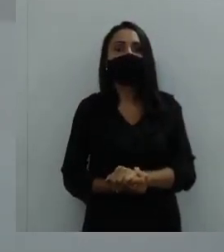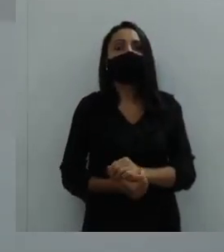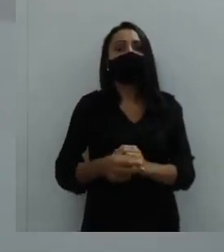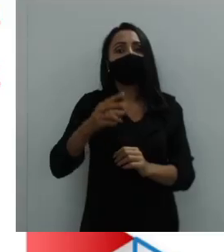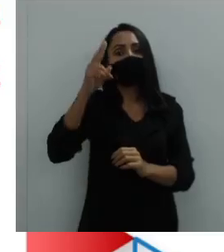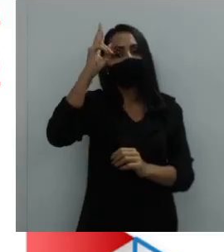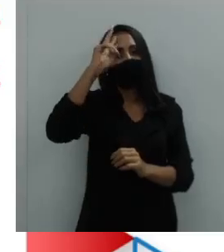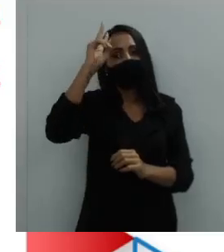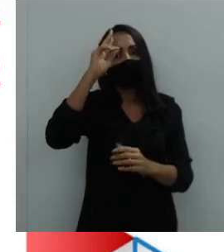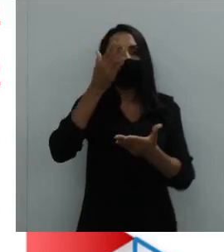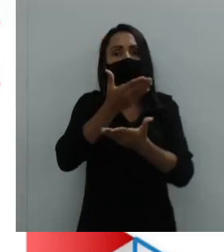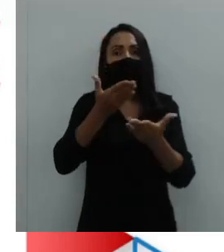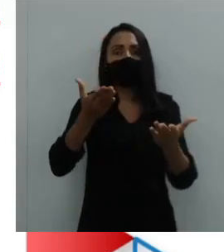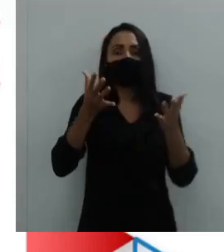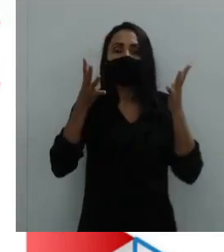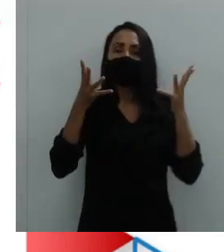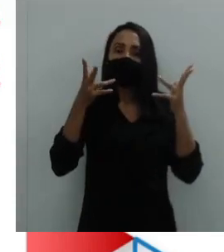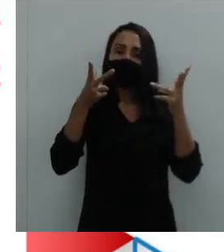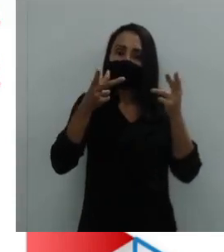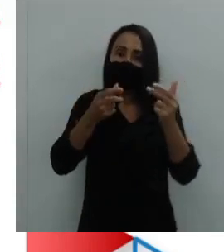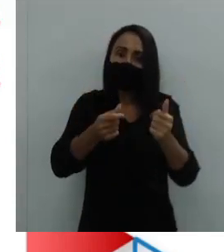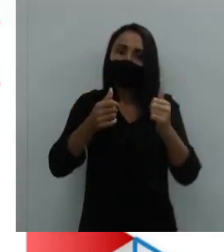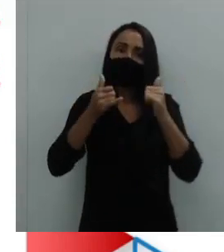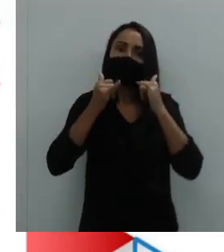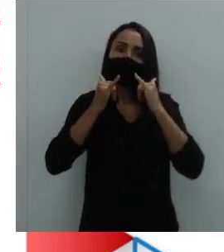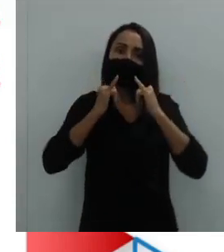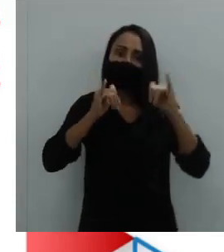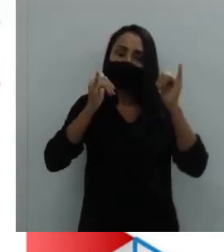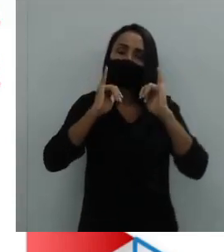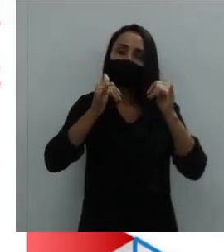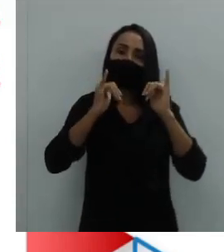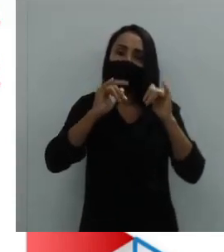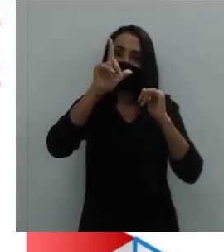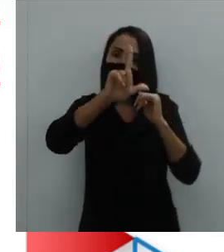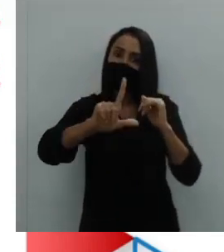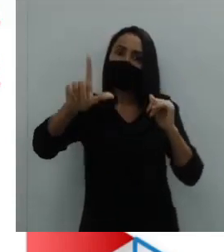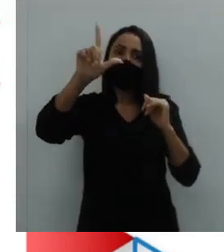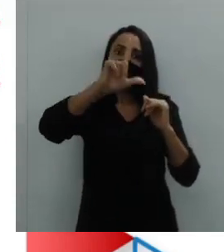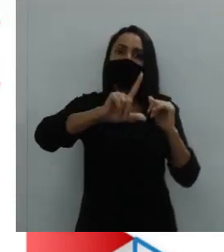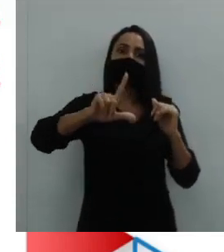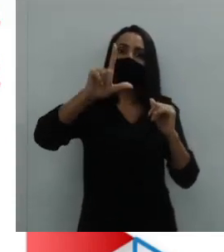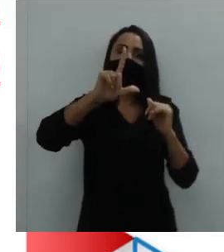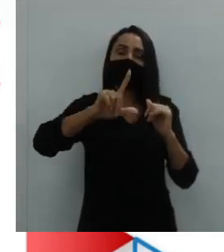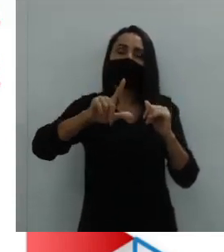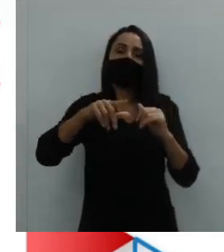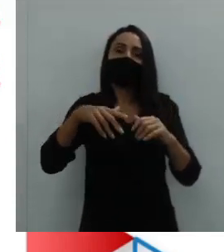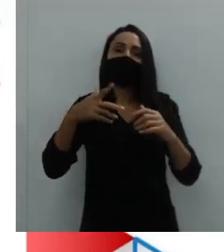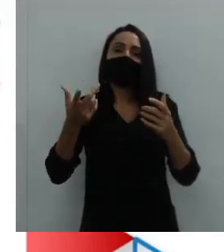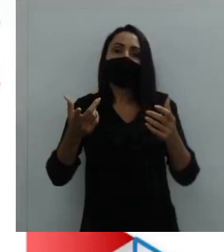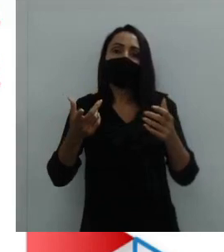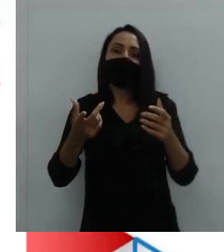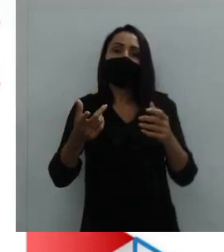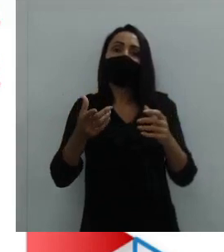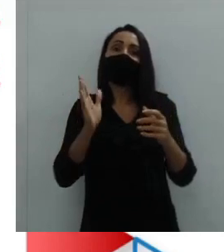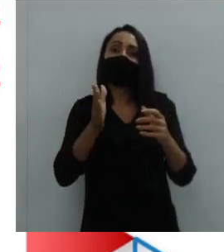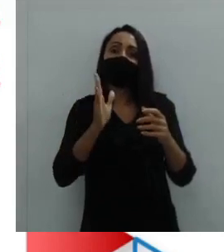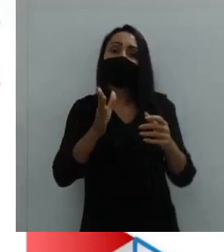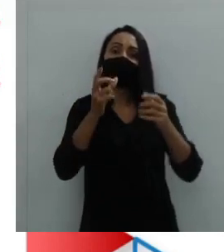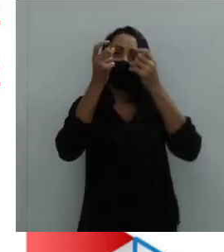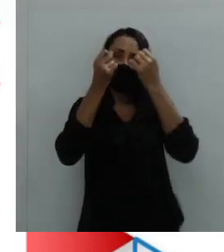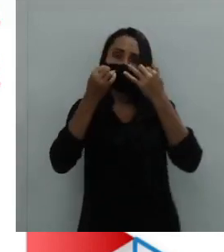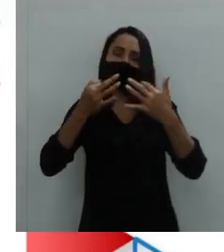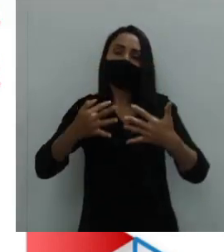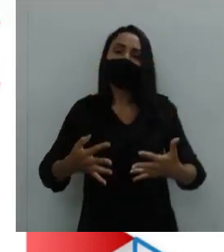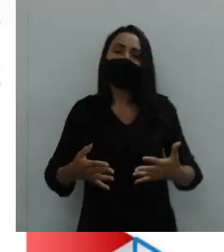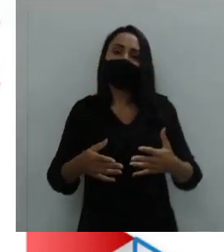vocês, todas essas narrativas, no caso da literatura, possuem elementos comuns, que eu já falei.